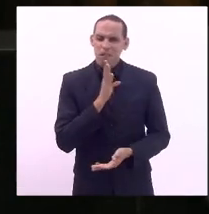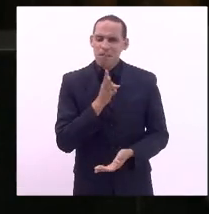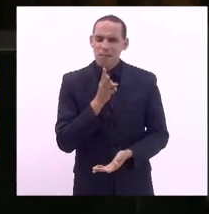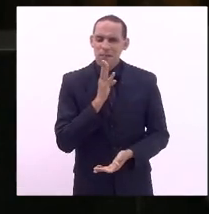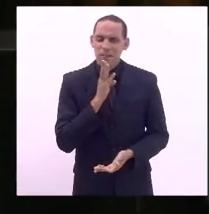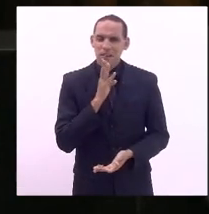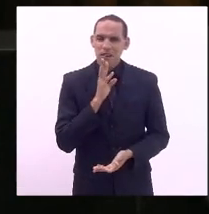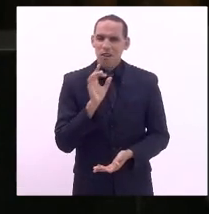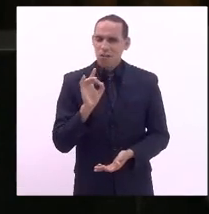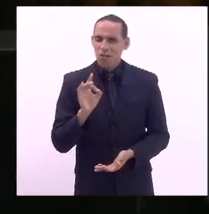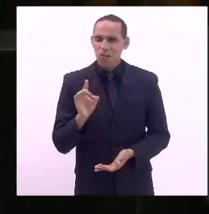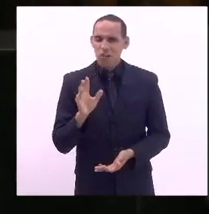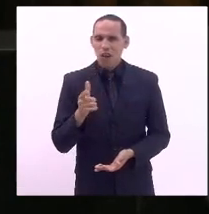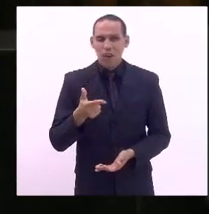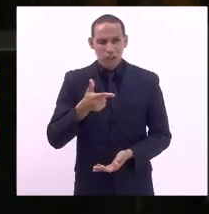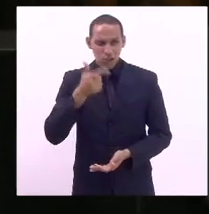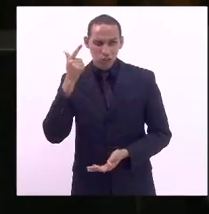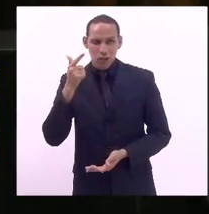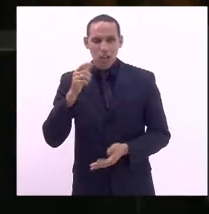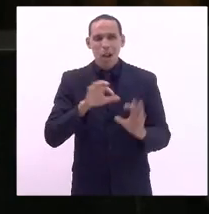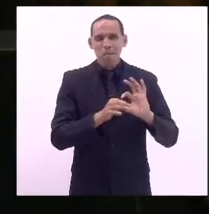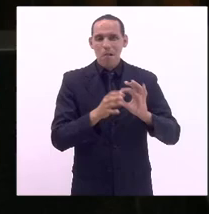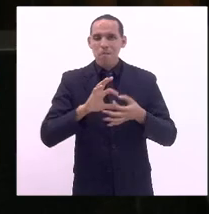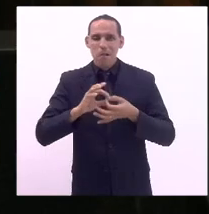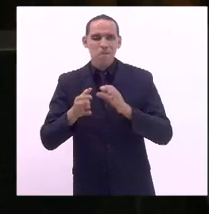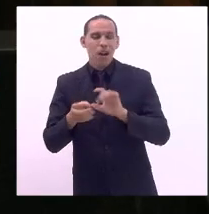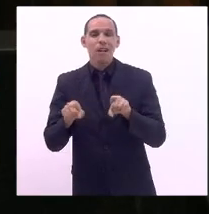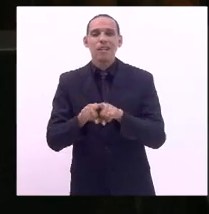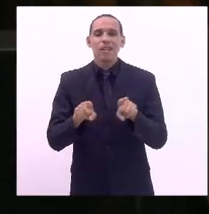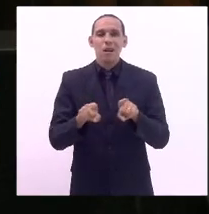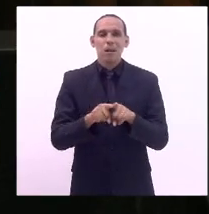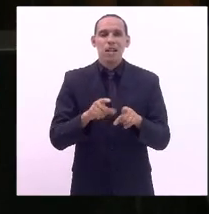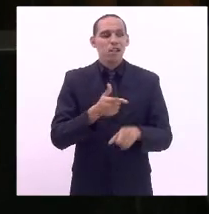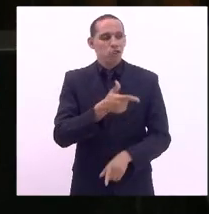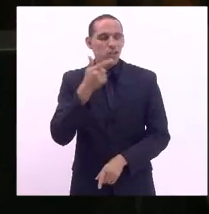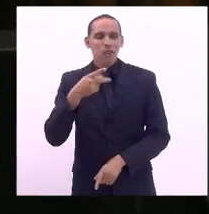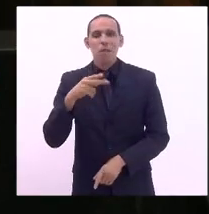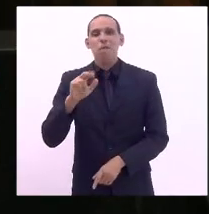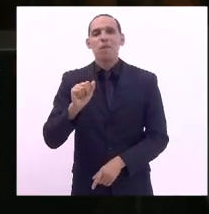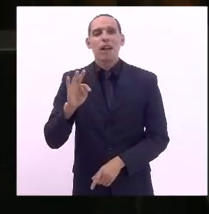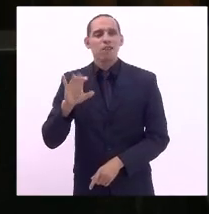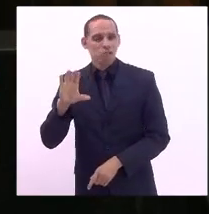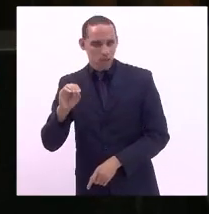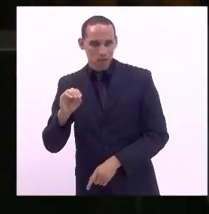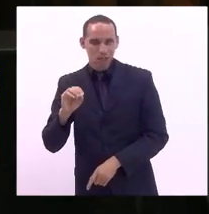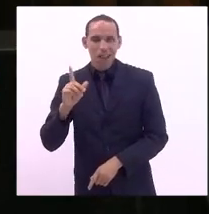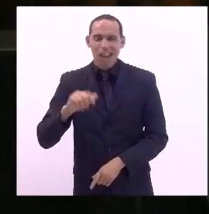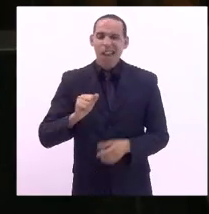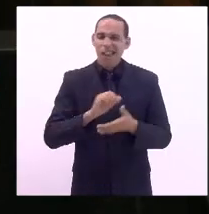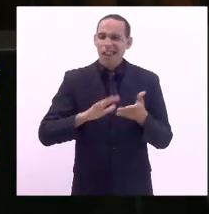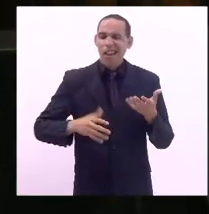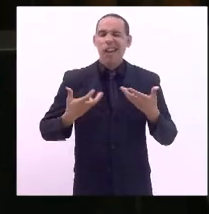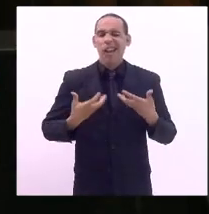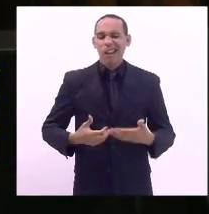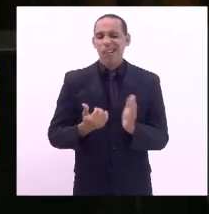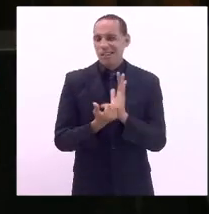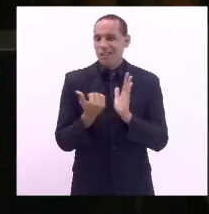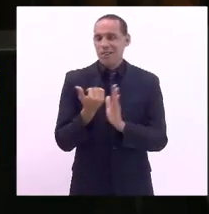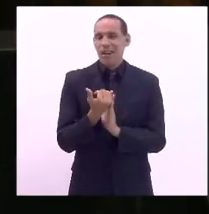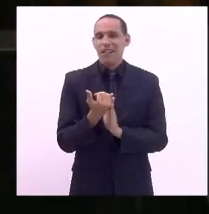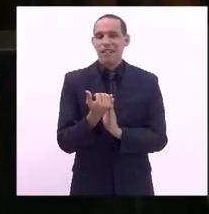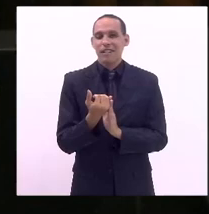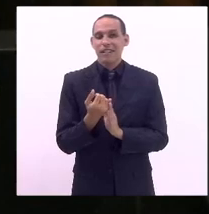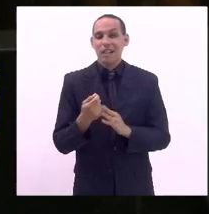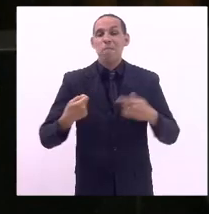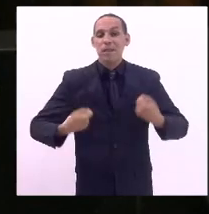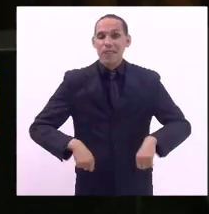só o tiro olímpico, mas também o tiro prático, que é uma atividade até mais cansativa, que exige